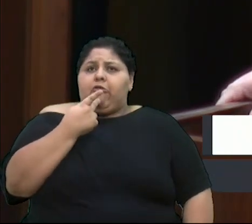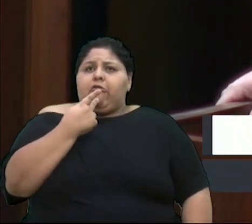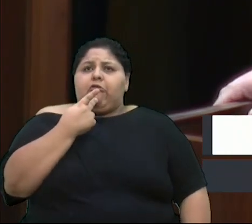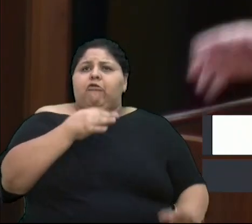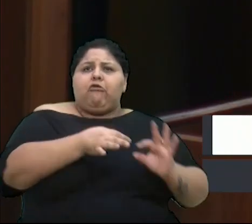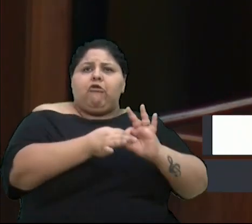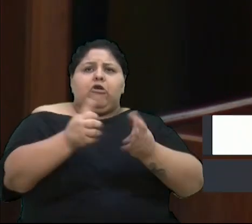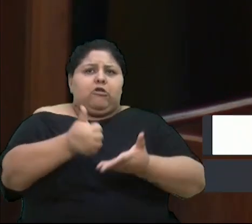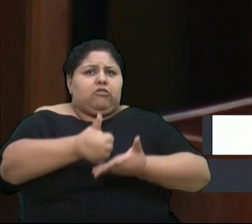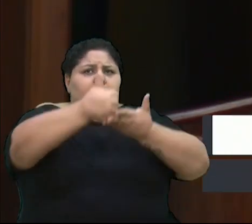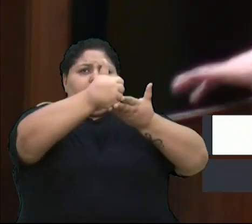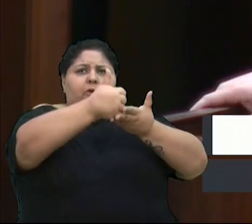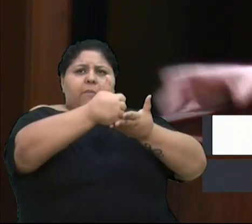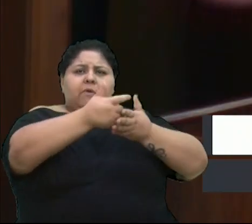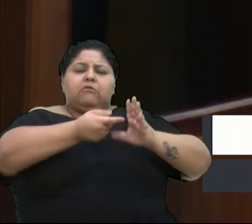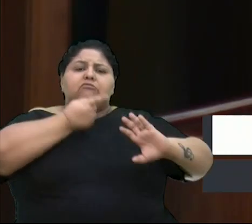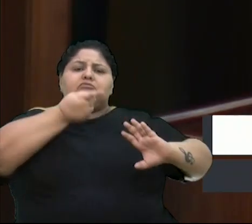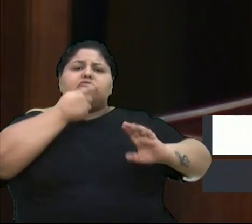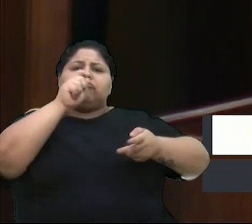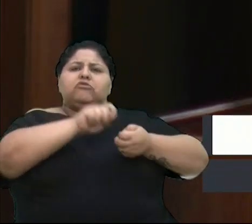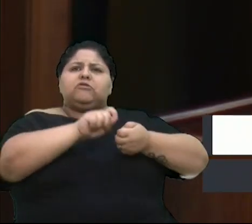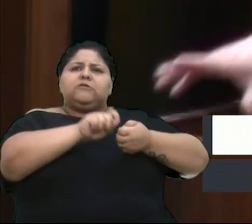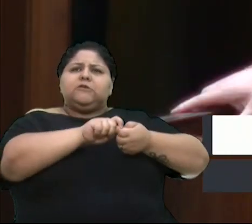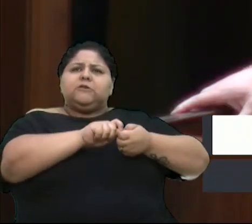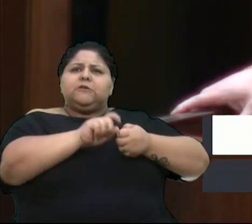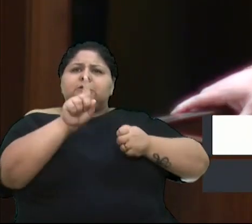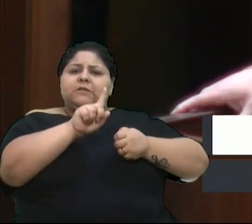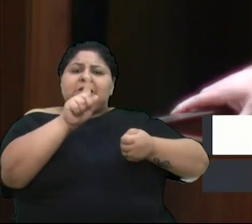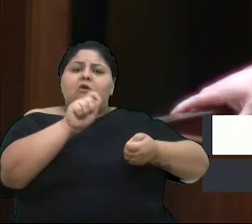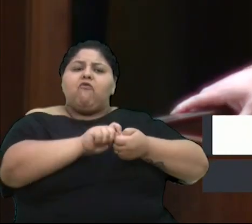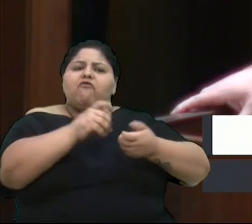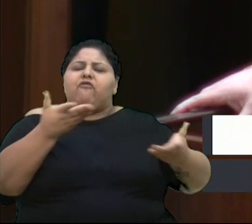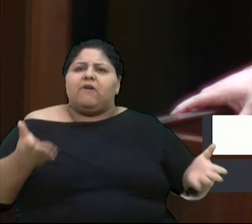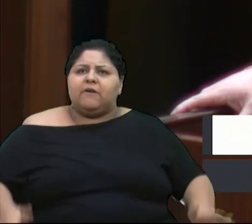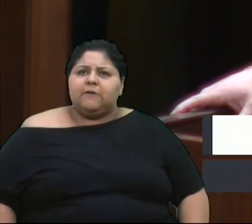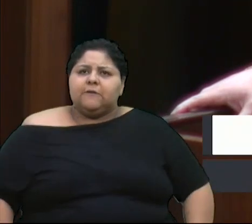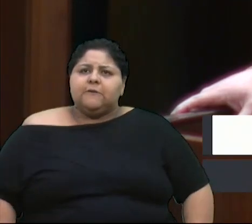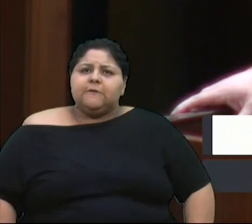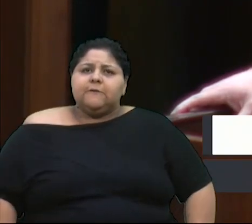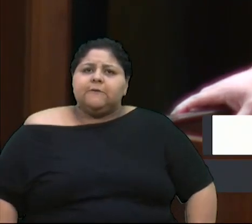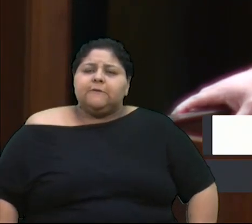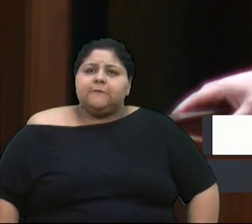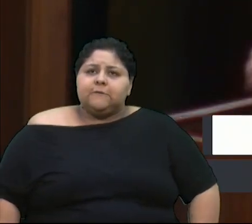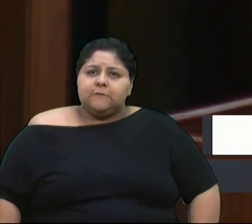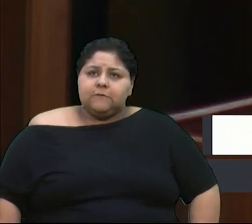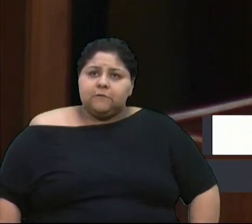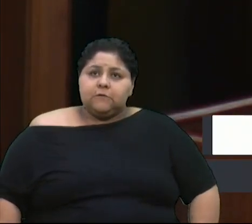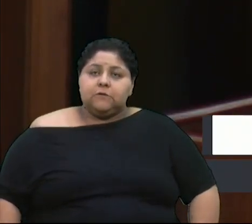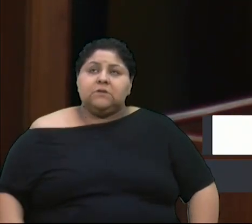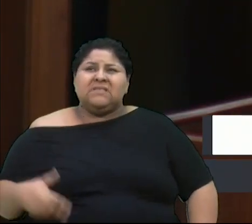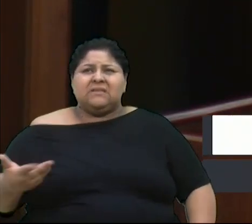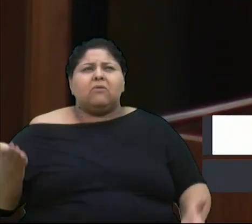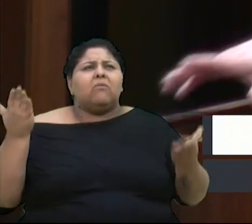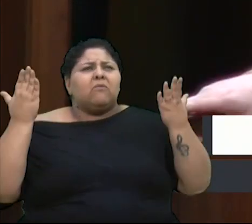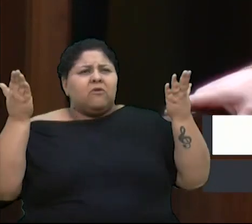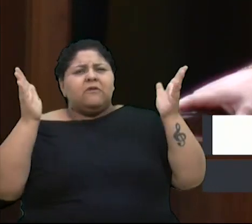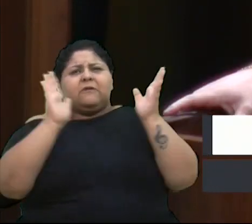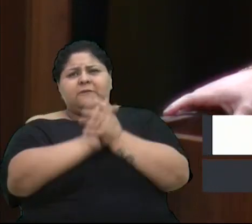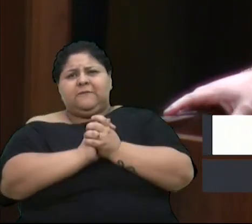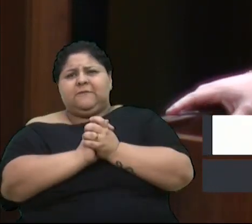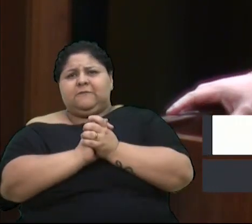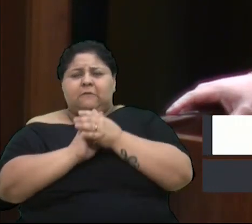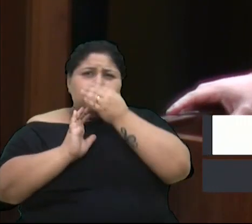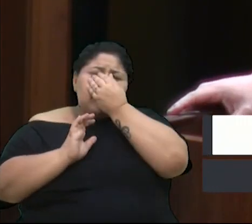com esse tipo de discurso que fazem ou que não fazem, né? Uma parte, vereador. Então, pelo amor de Deus, e assim,